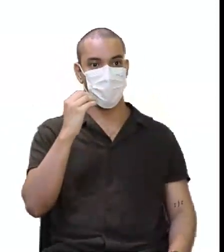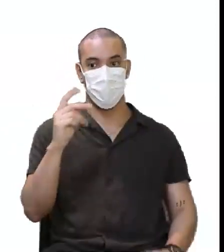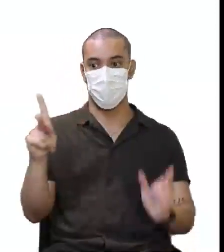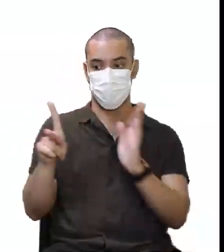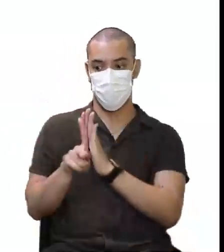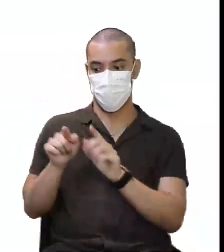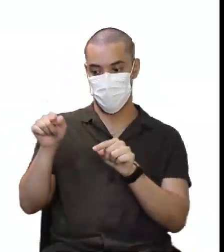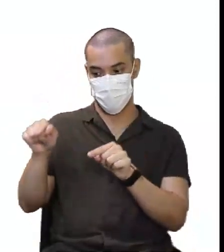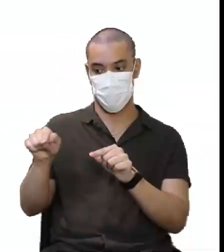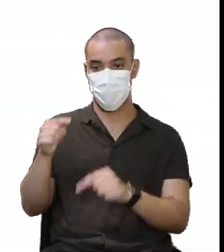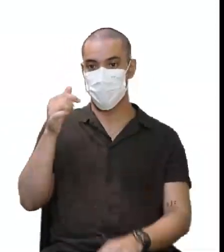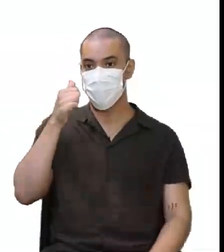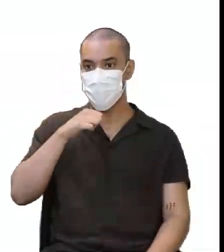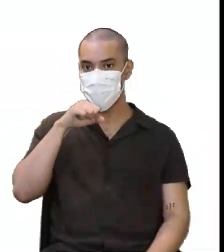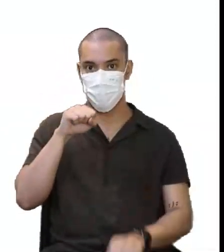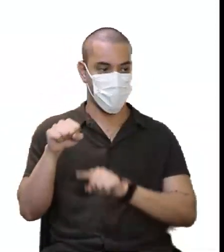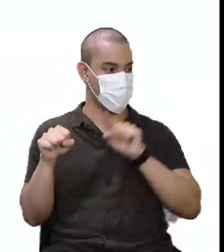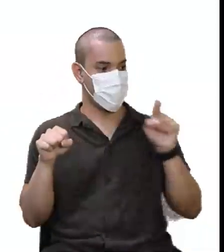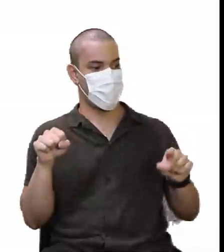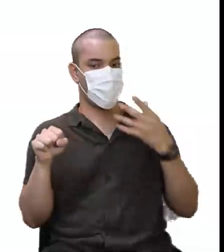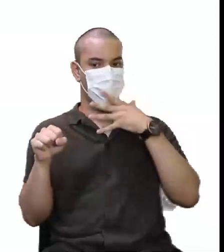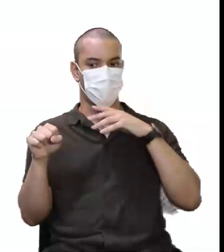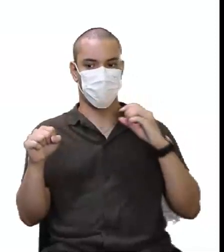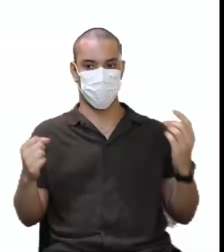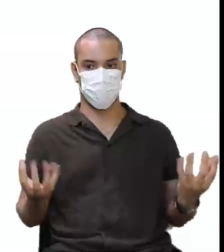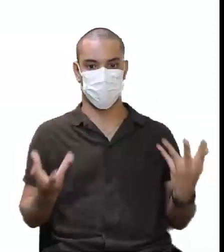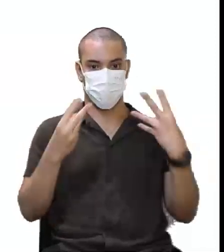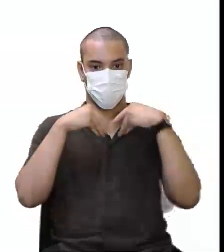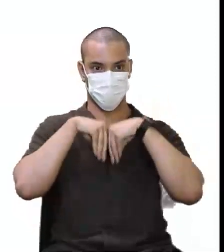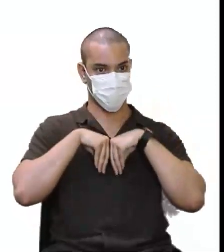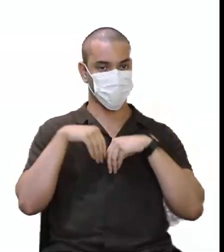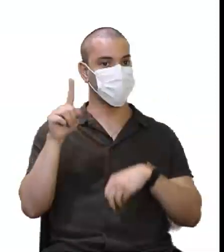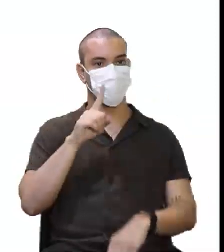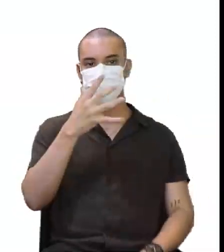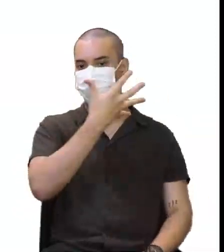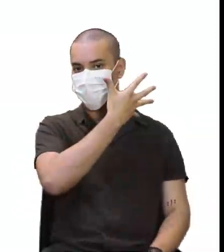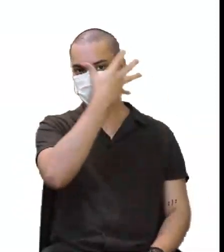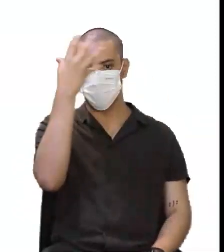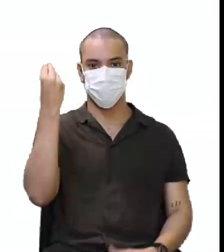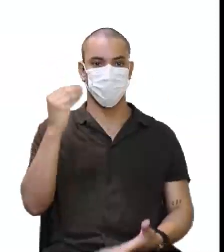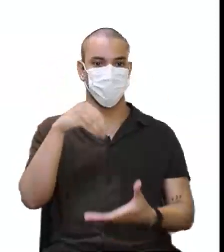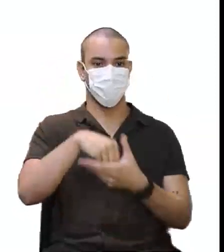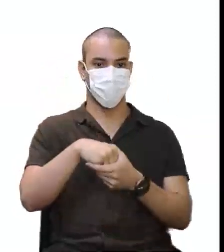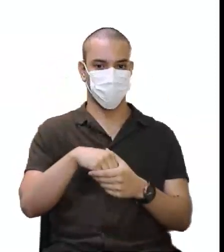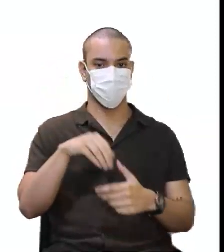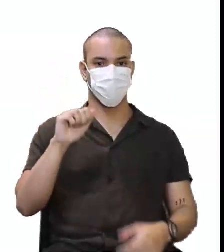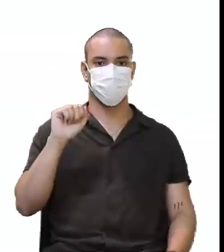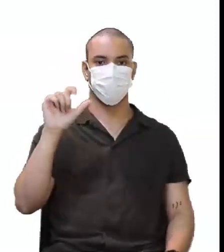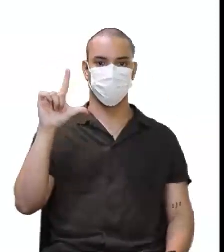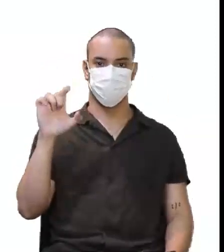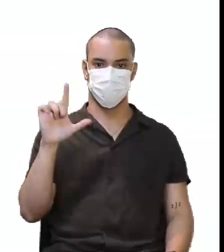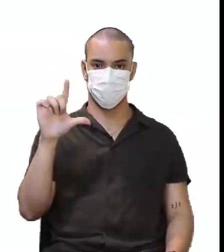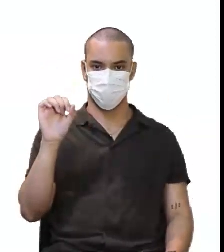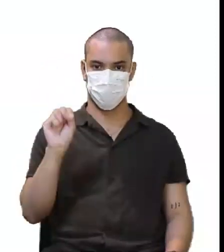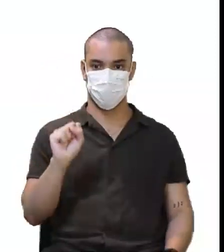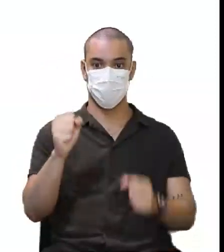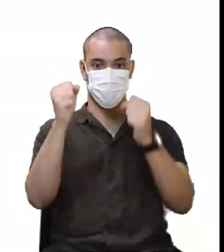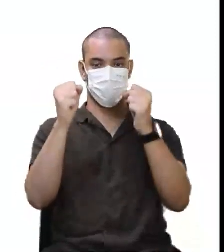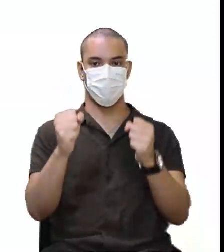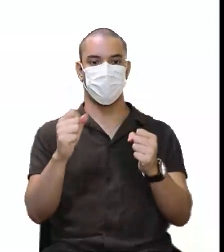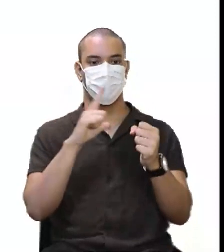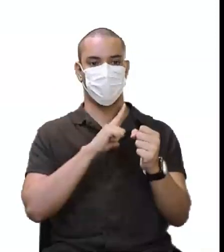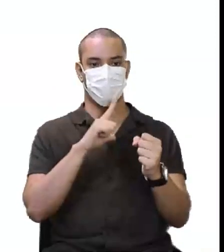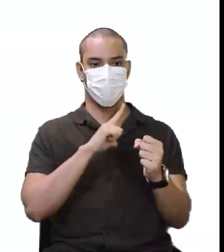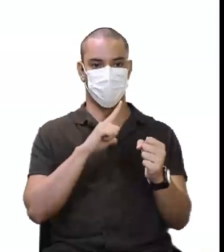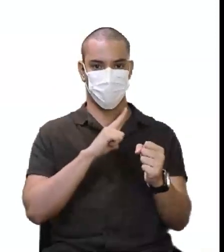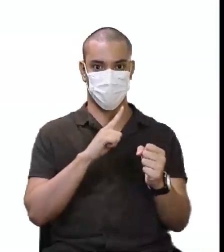pai e a outra herdada da mãe. Não se esqueça também que dentro desses genes alelos, tá? Eu posso ter